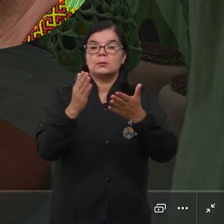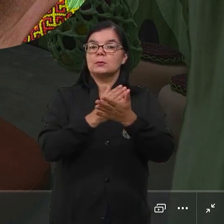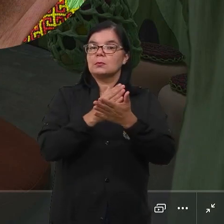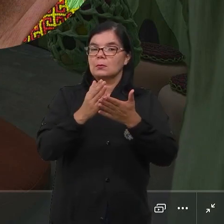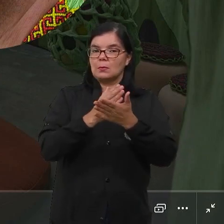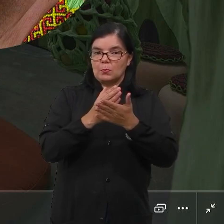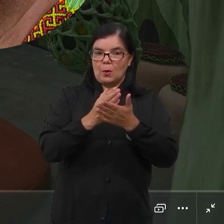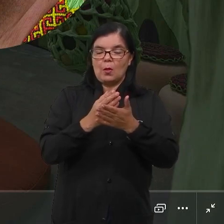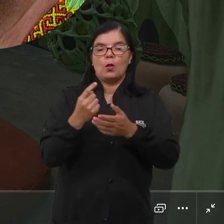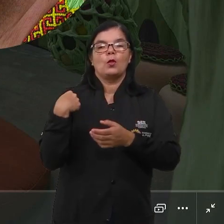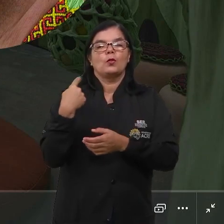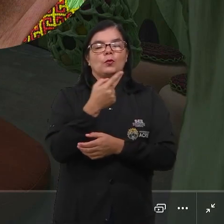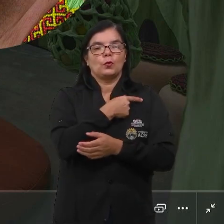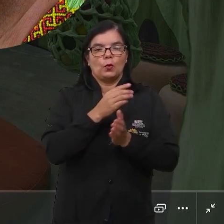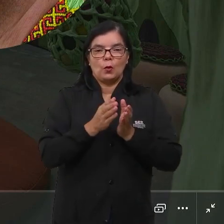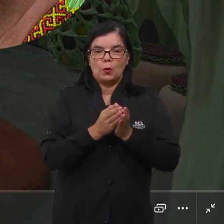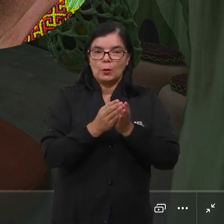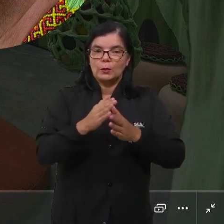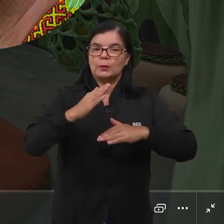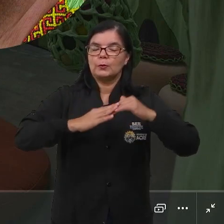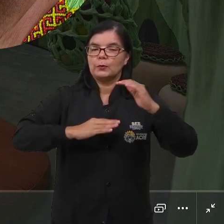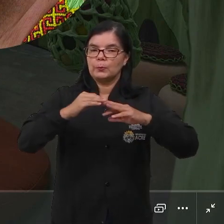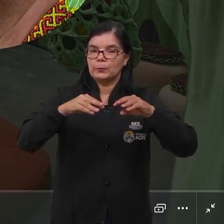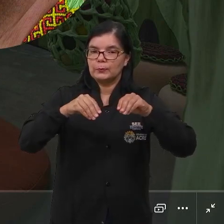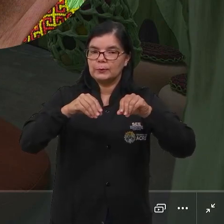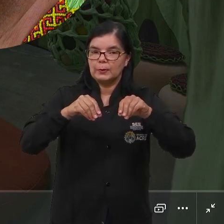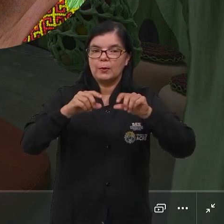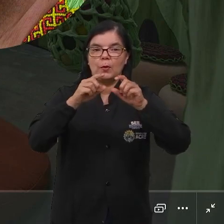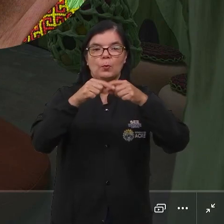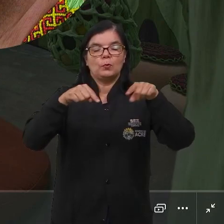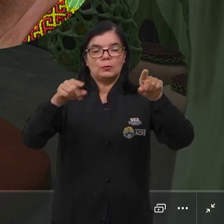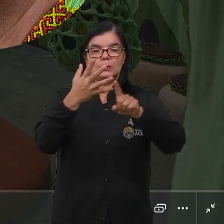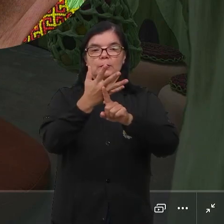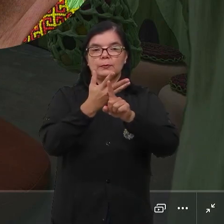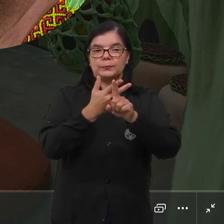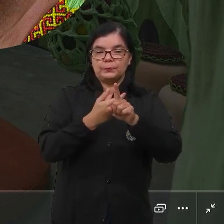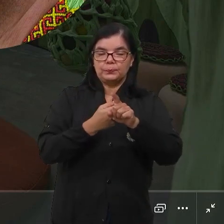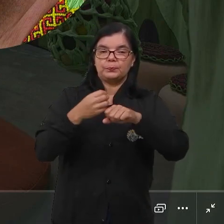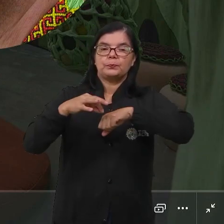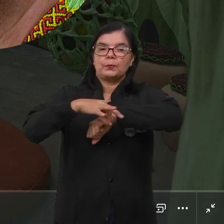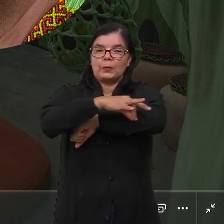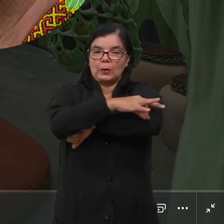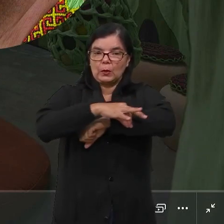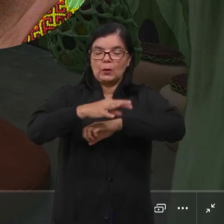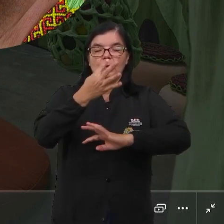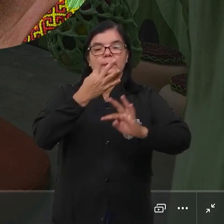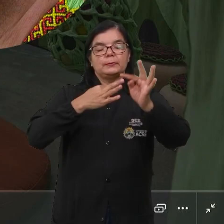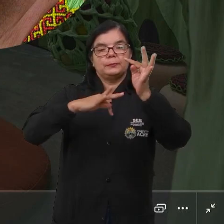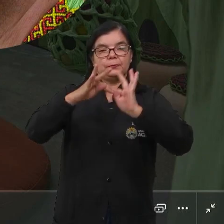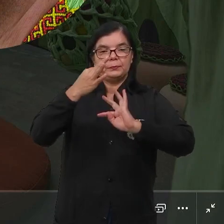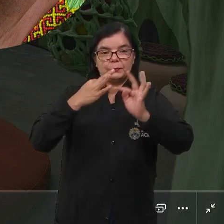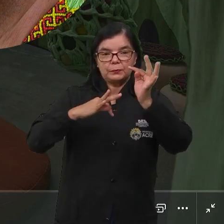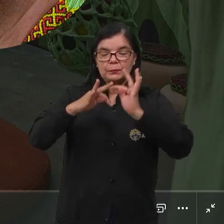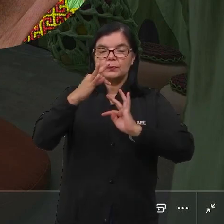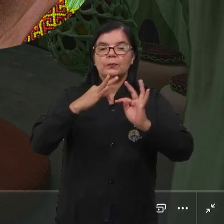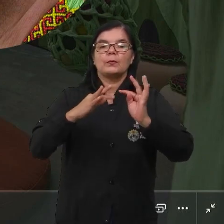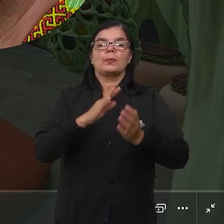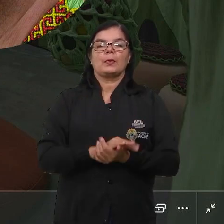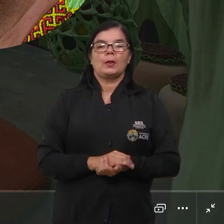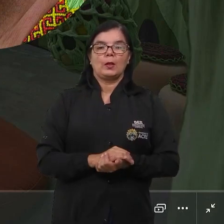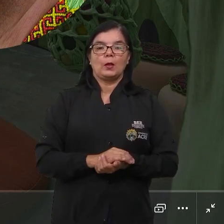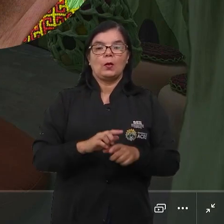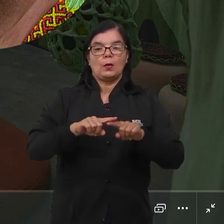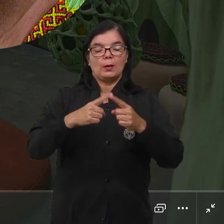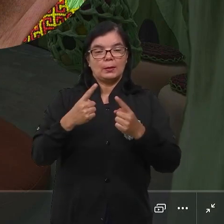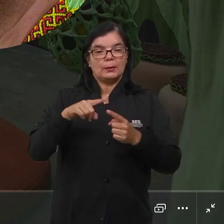algumas. Nosso Barco Tambor Terra, Museu de Arte e Arquitetura de Tecnologia, onde ela se encontra, lá